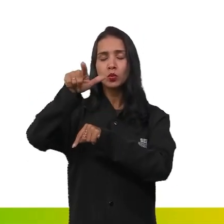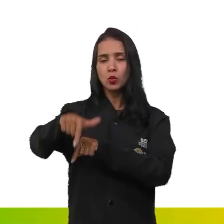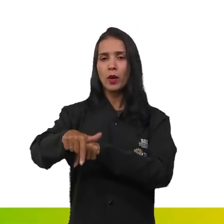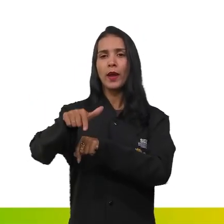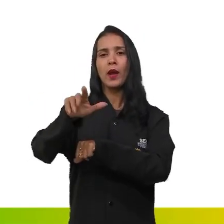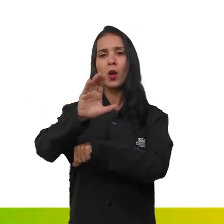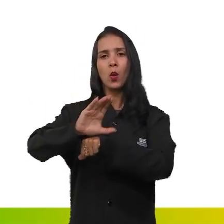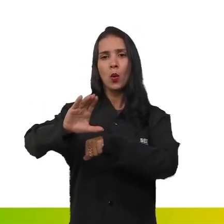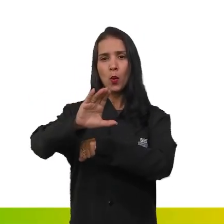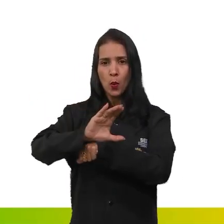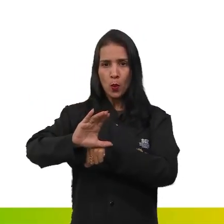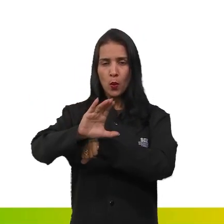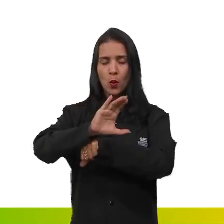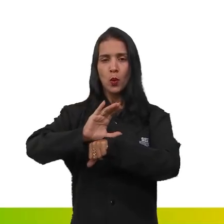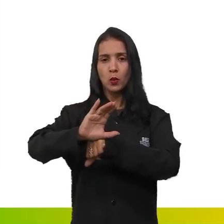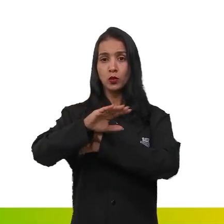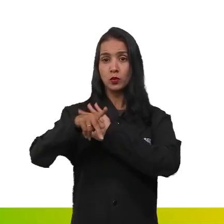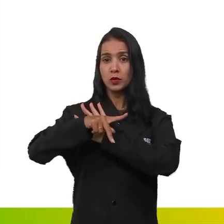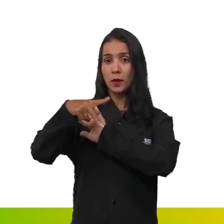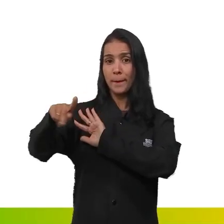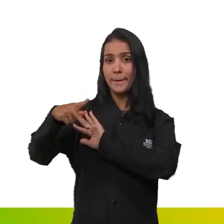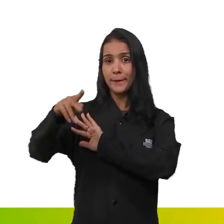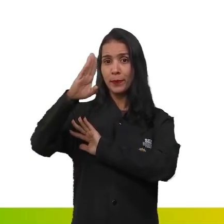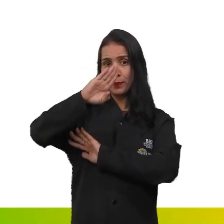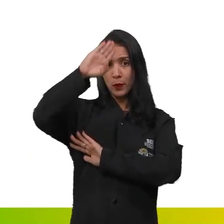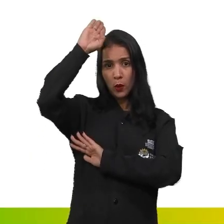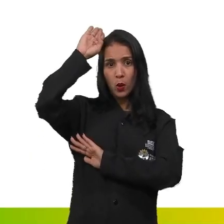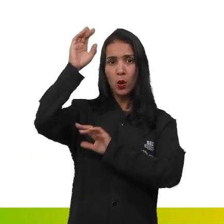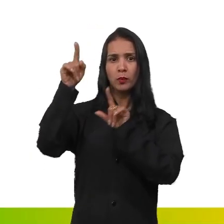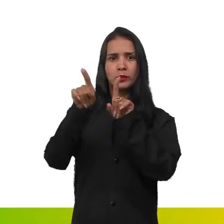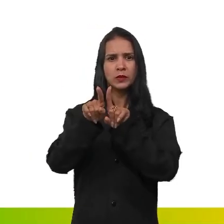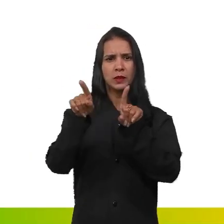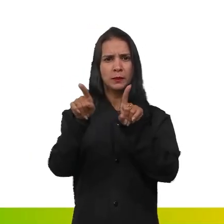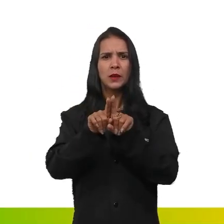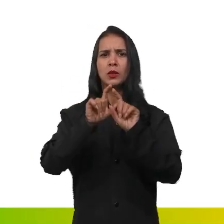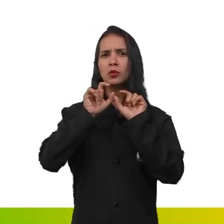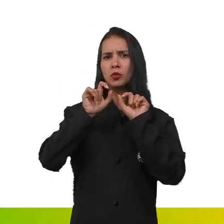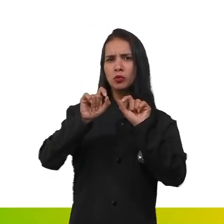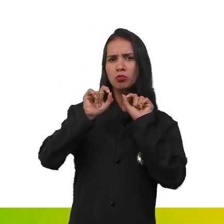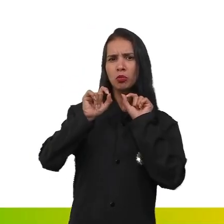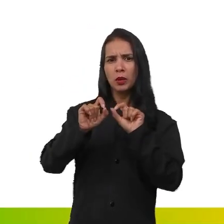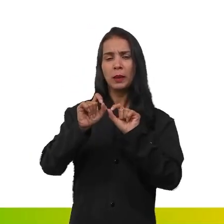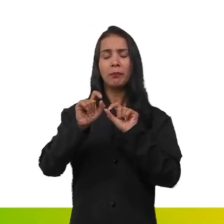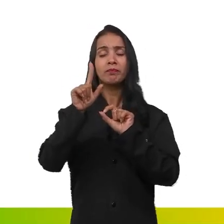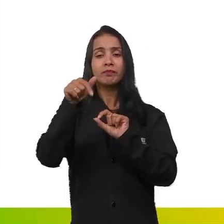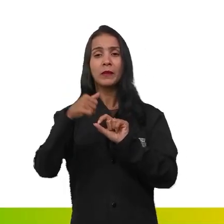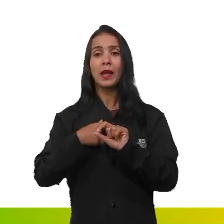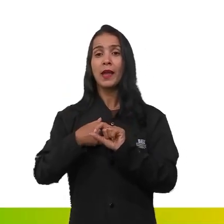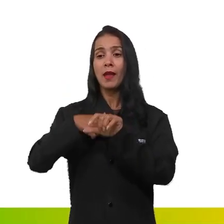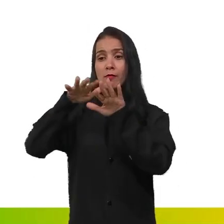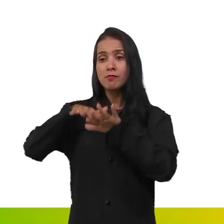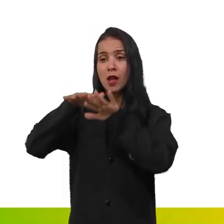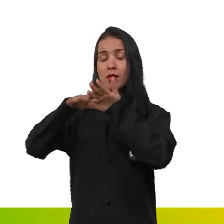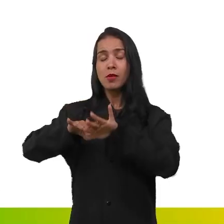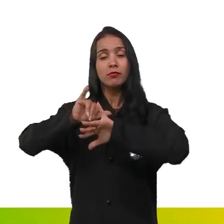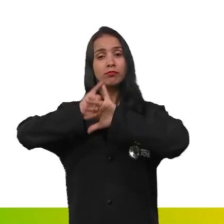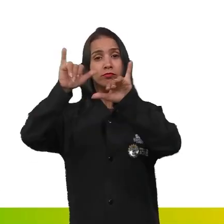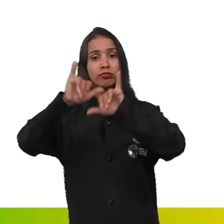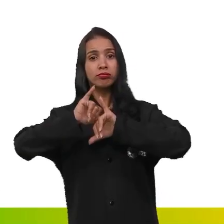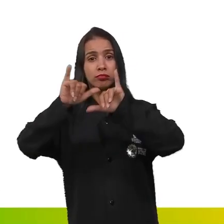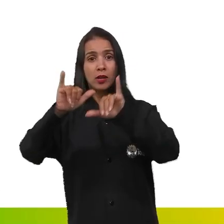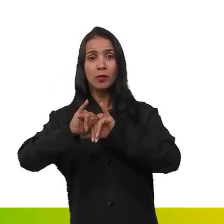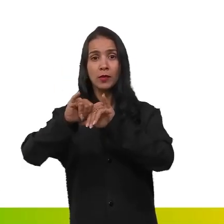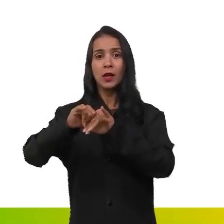Romano. A filosofia prática, o estoicismo, né, que pregava a virtude e a aceitação racional do